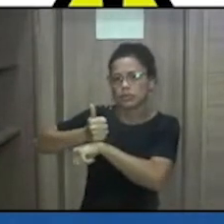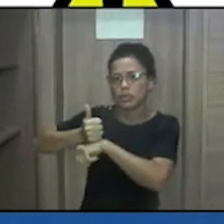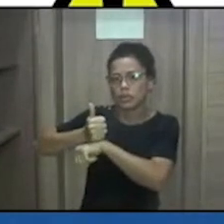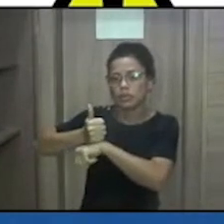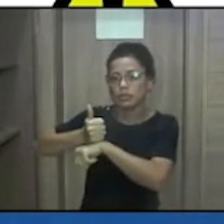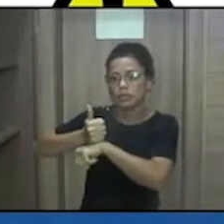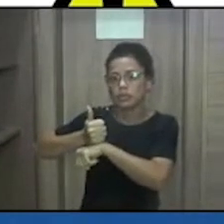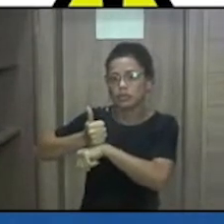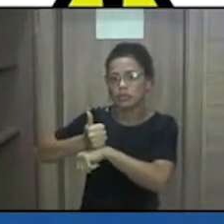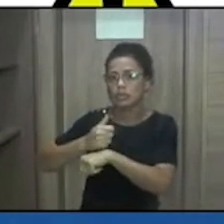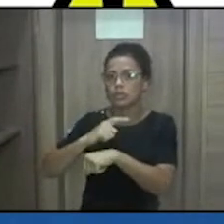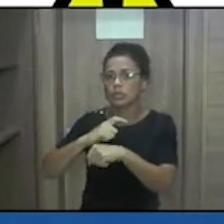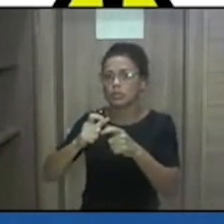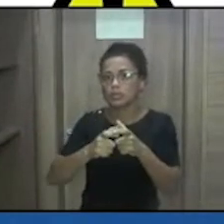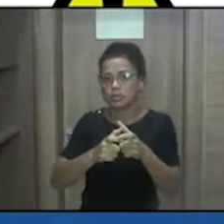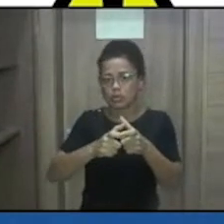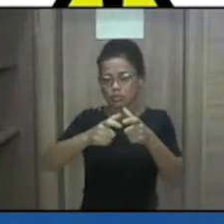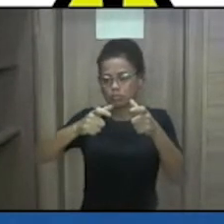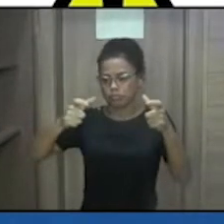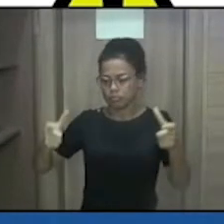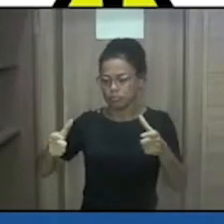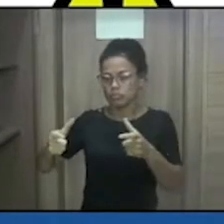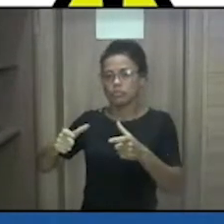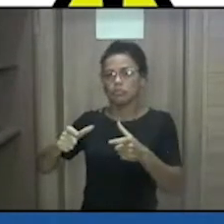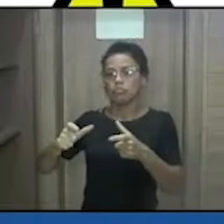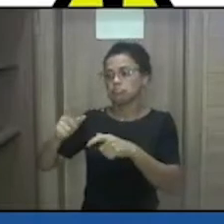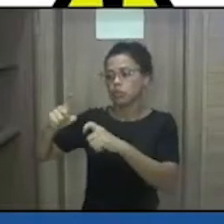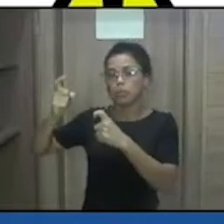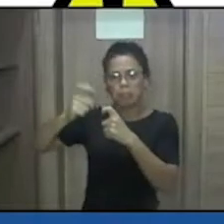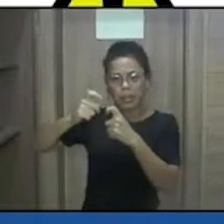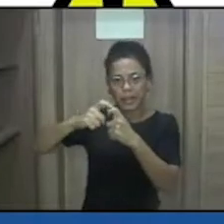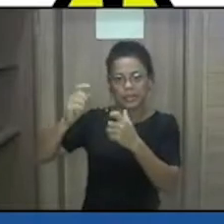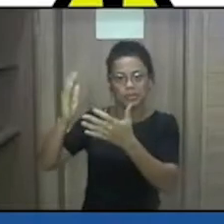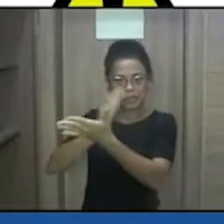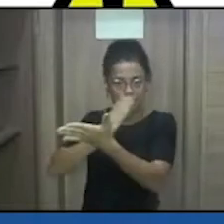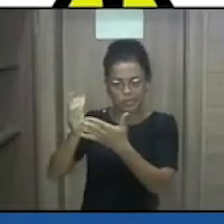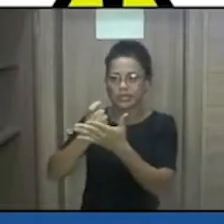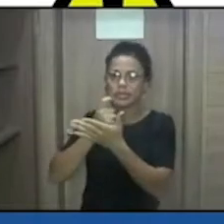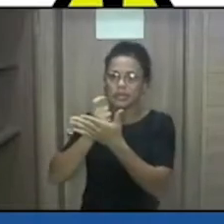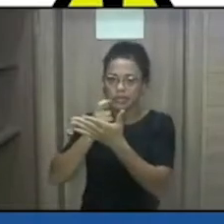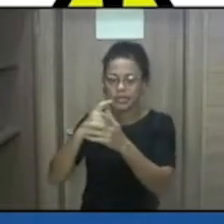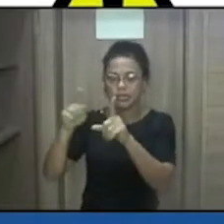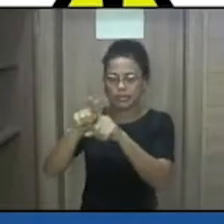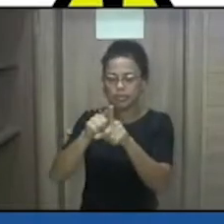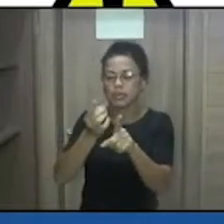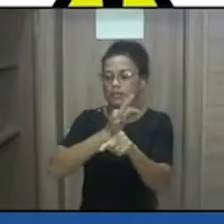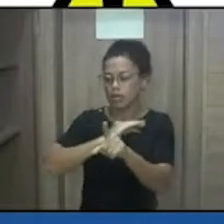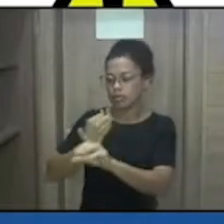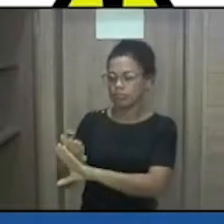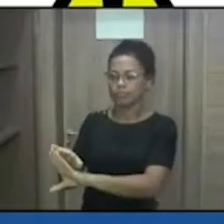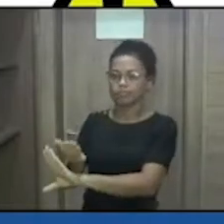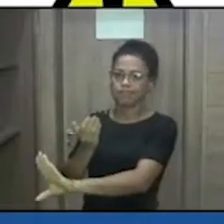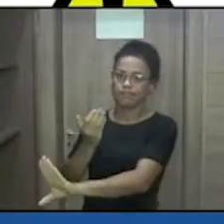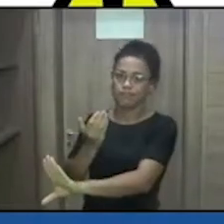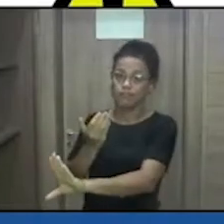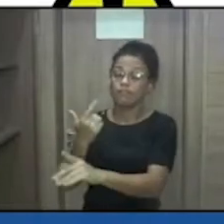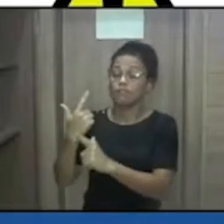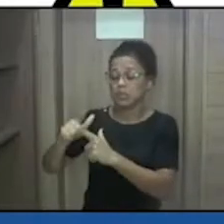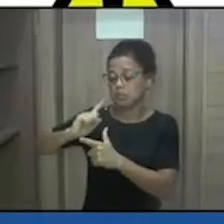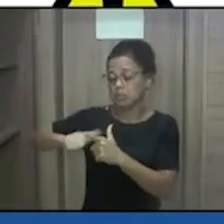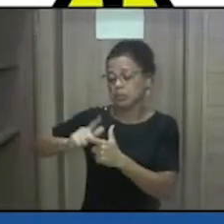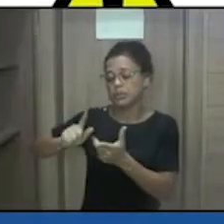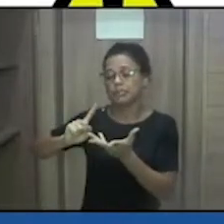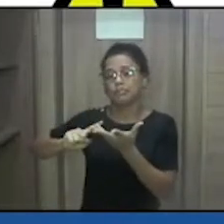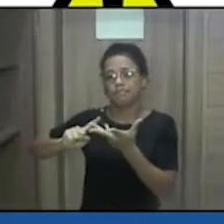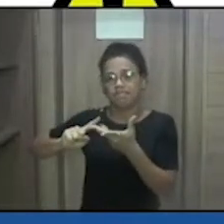A grande quantidade de afastamentos médicos, tanto dos técnicos quanto dentistas, também foi um problema frequente relatado pelos